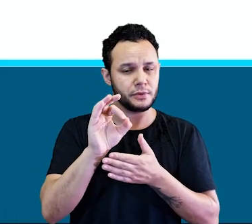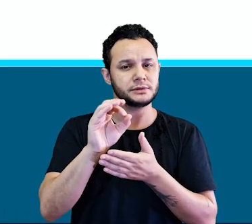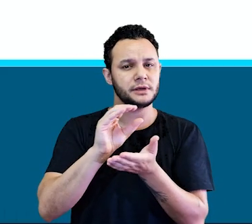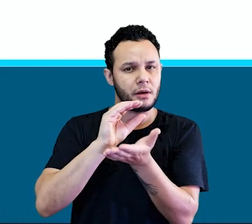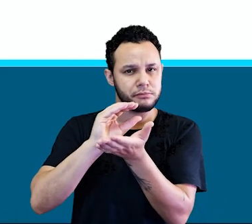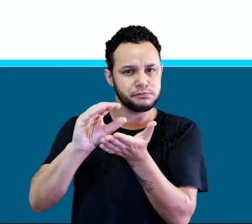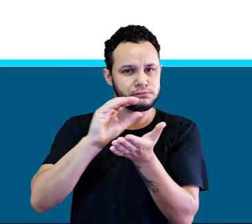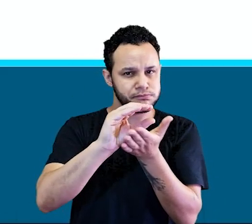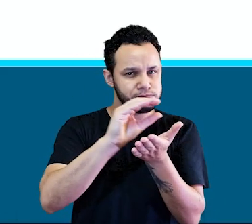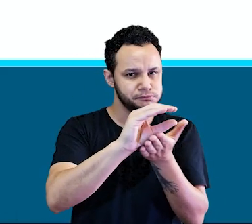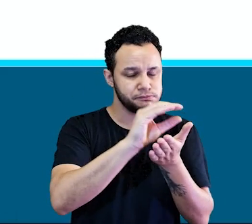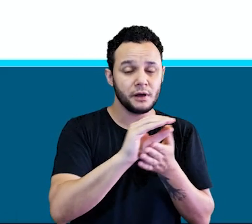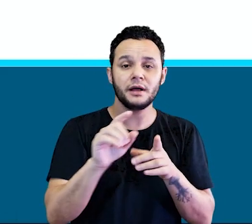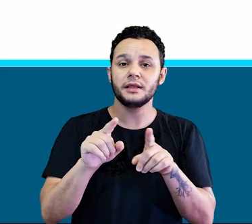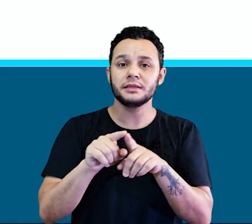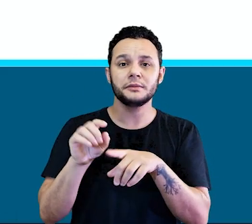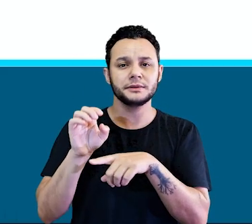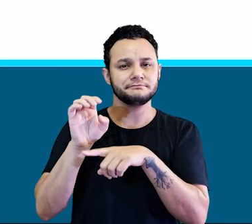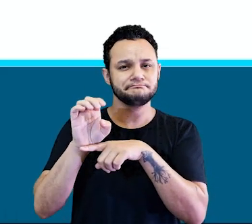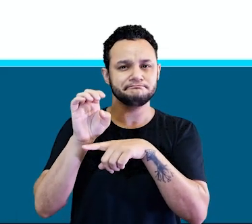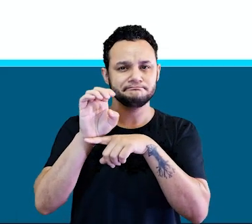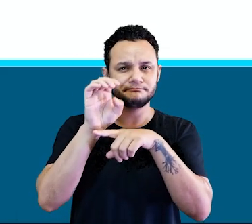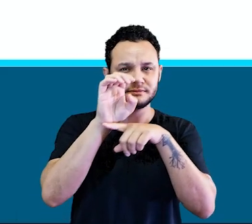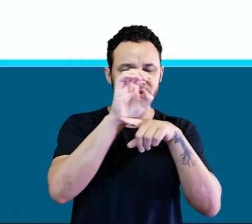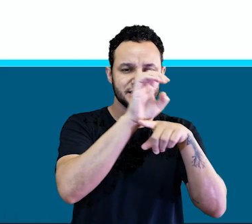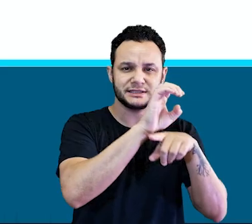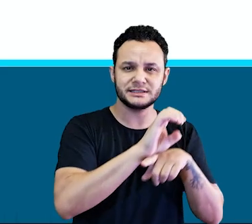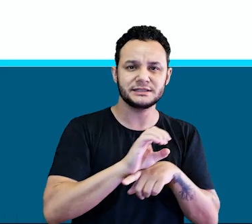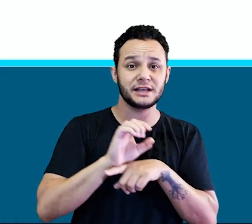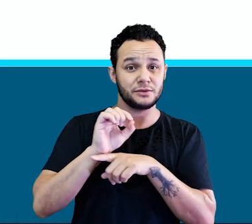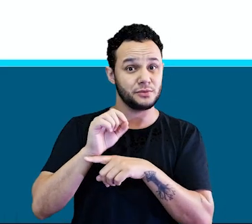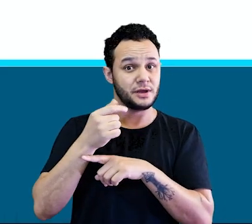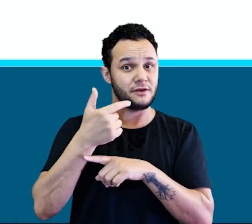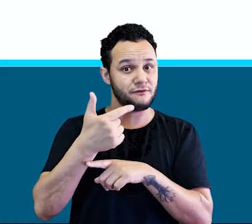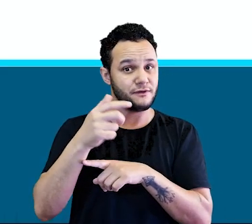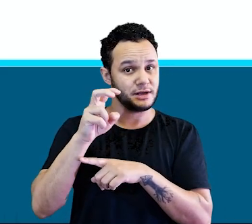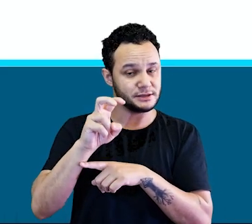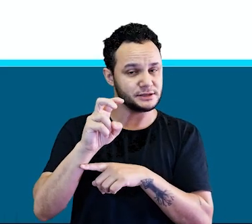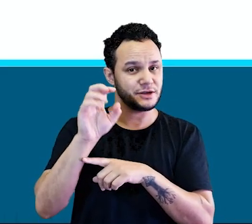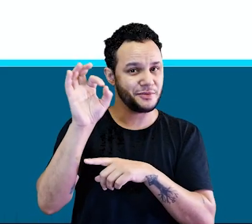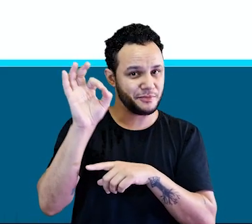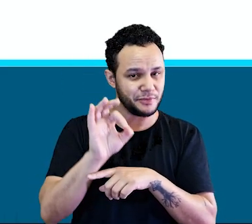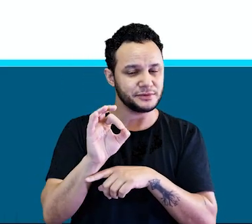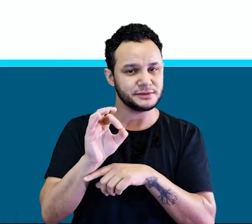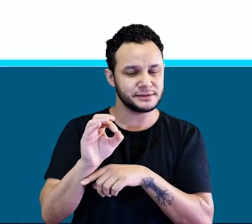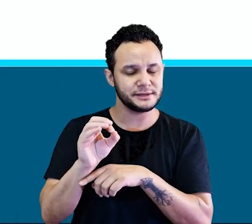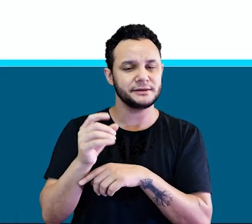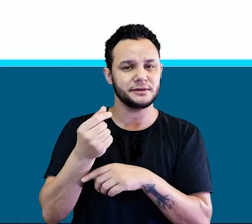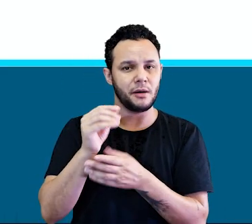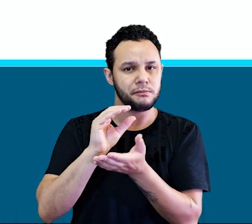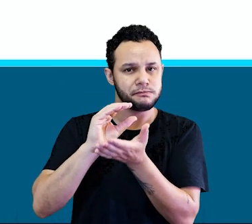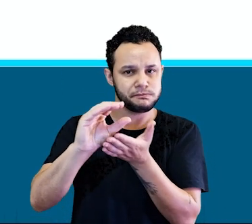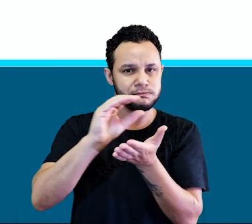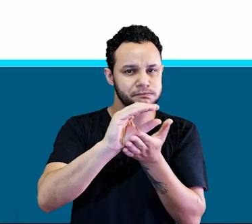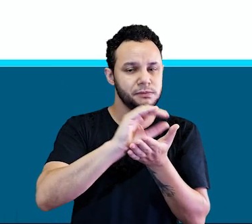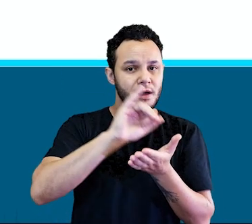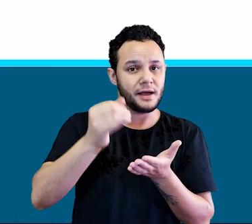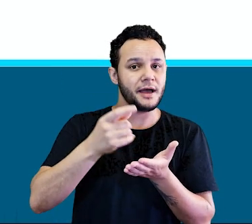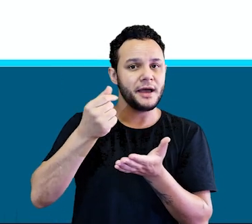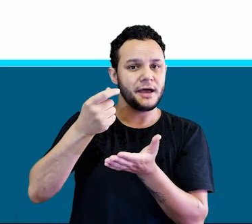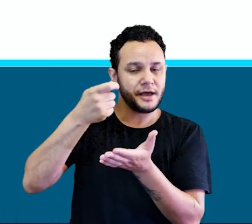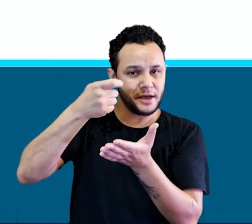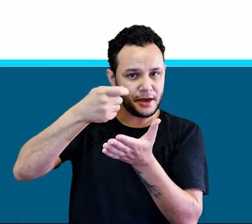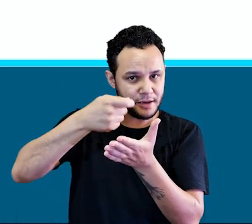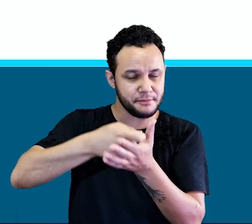18% e os estados, Distrito Federal e os municípios 25% no mínimo da receita